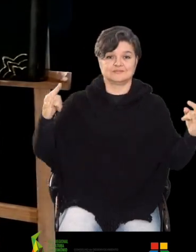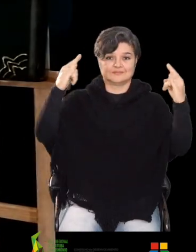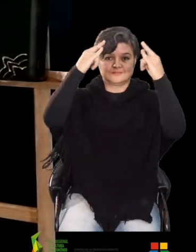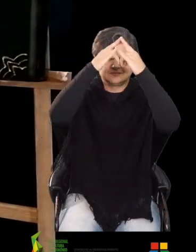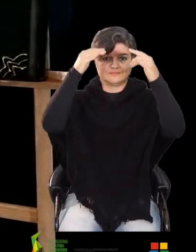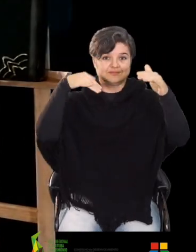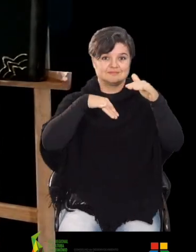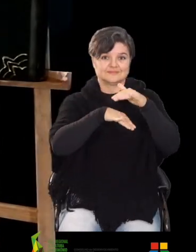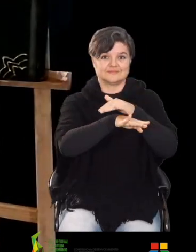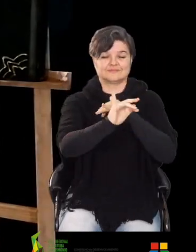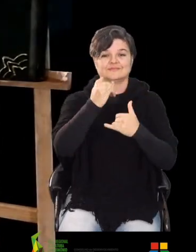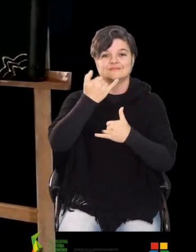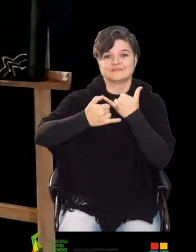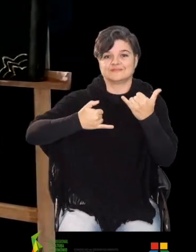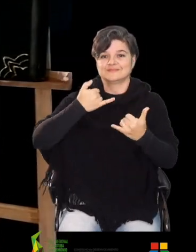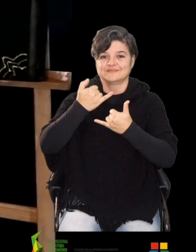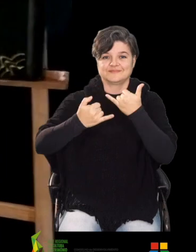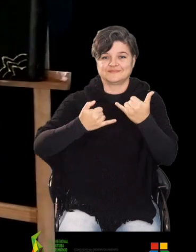entrar